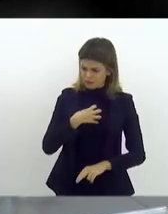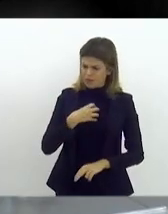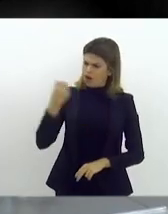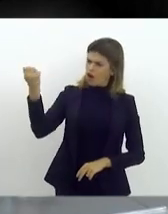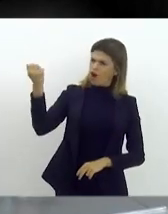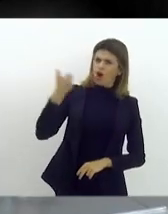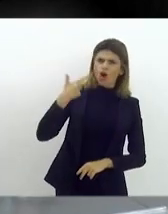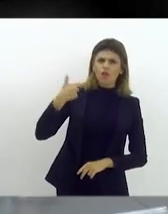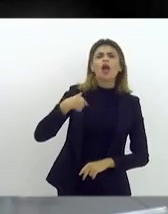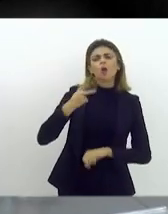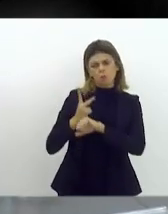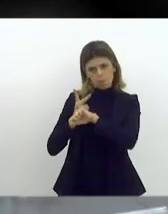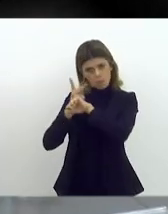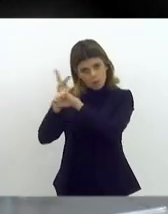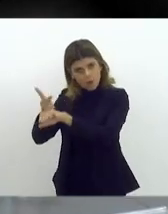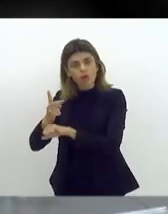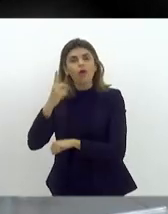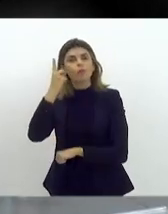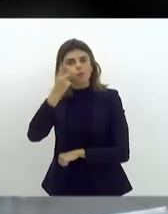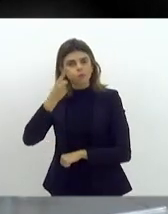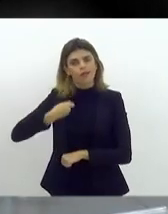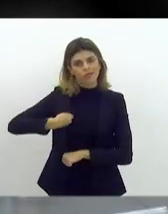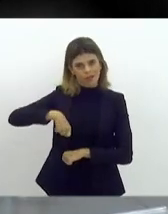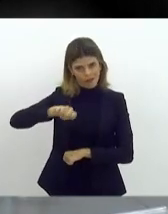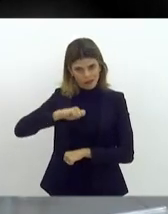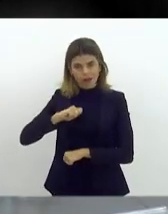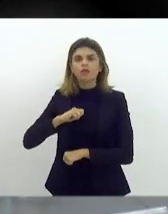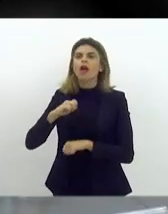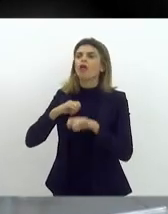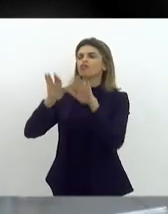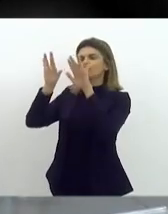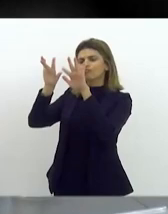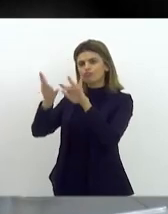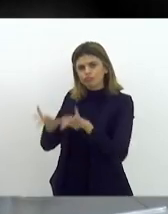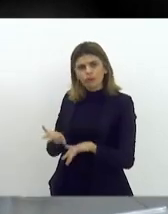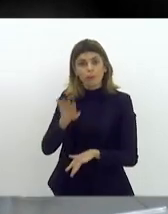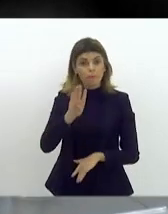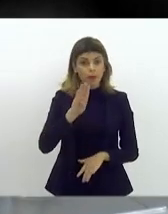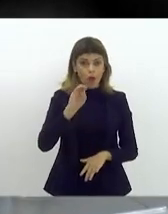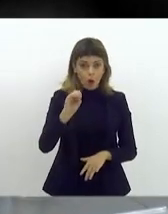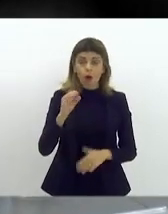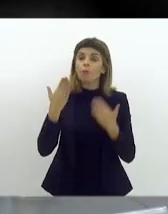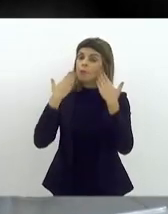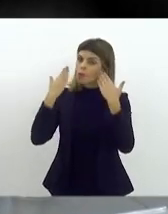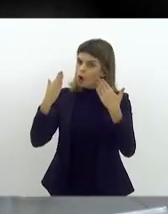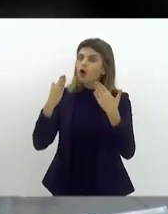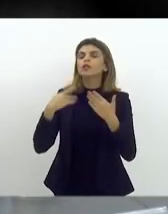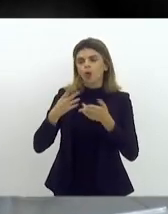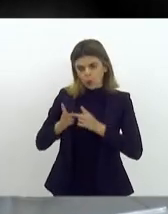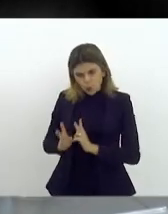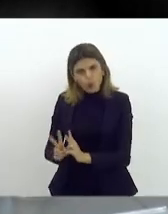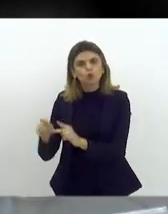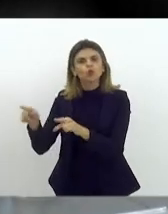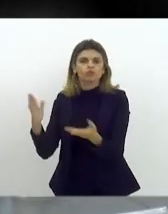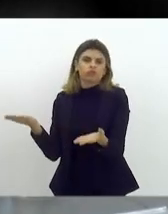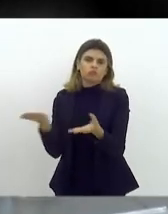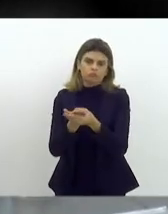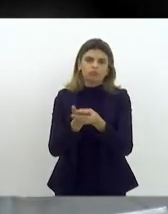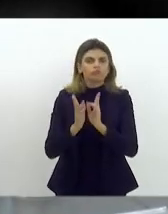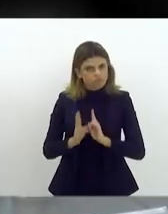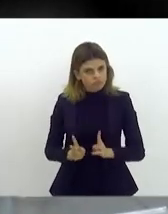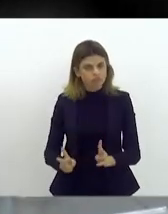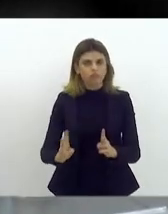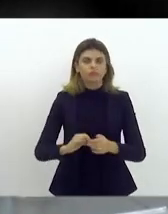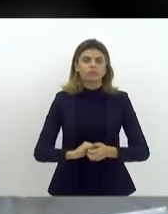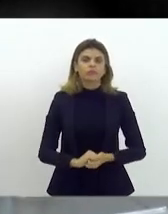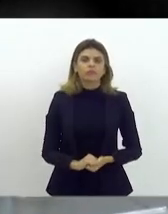necessita procurar a delegacia para registrar aquela ocorrência E demonstrar o seu interesse na persecução penal daquele fato